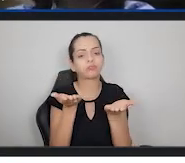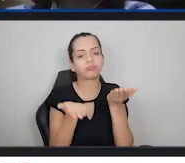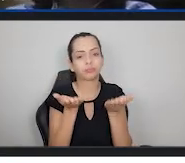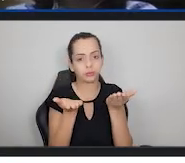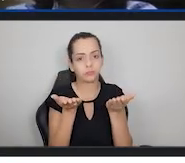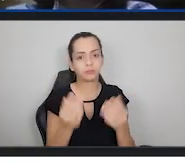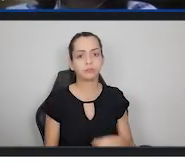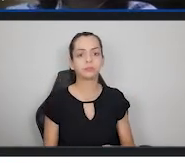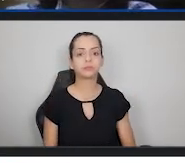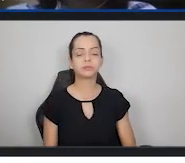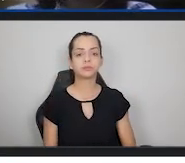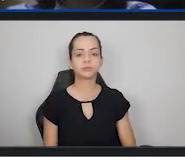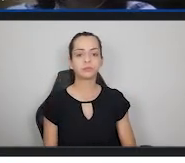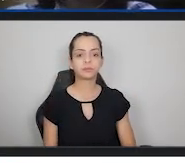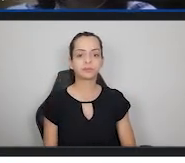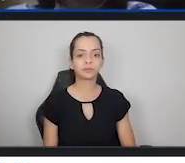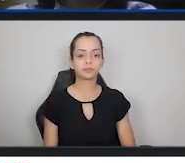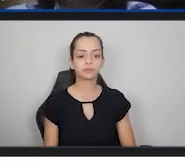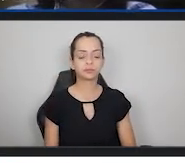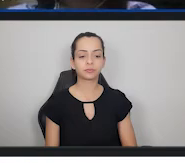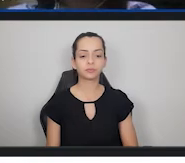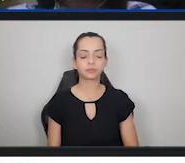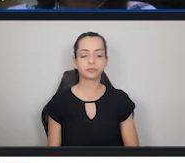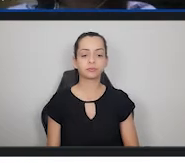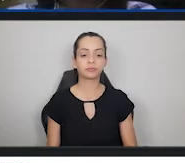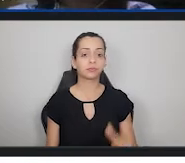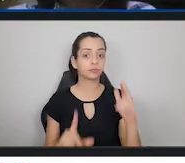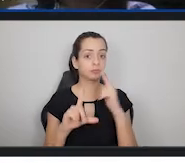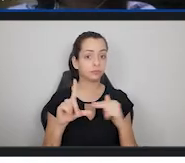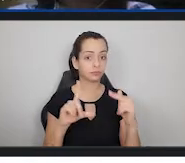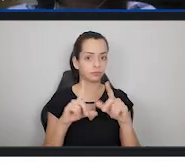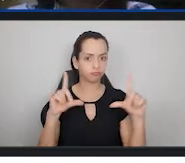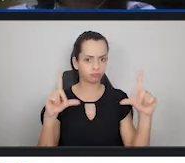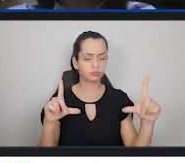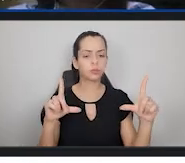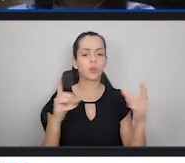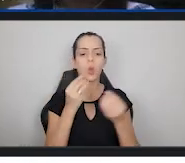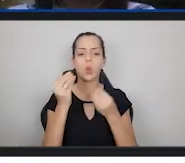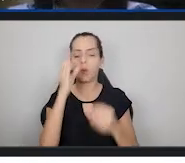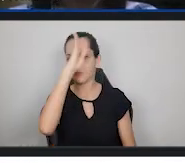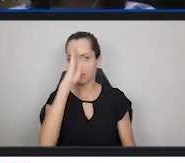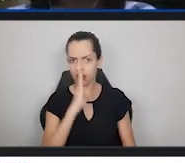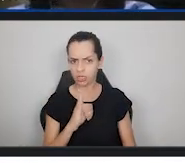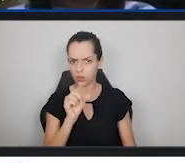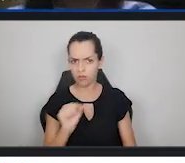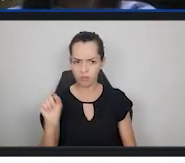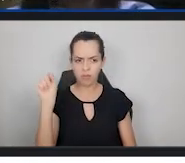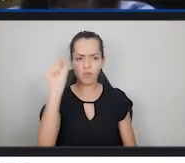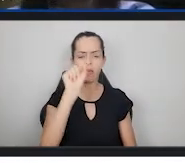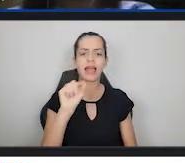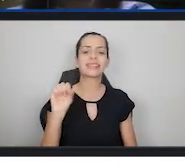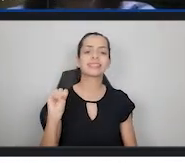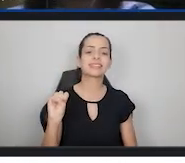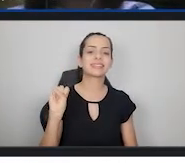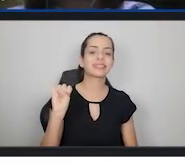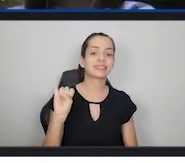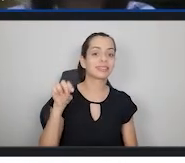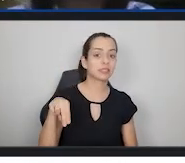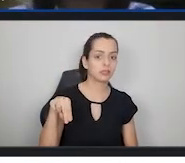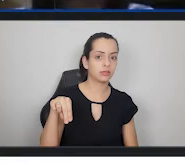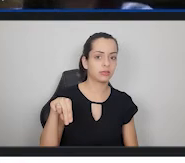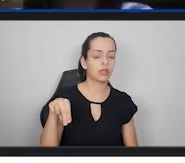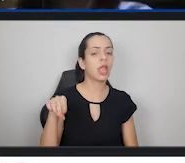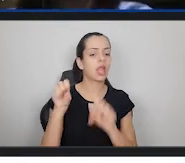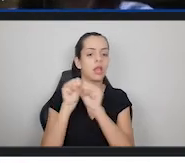para minimizar esse efeito e desbalanceamento do sistema. Tá? Podemos ter desequilíbrio de tensão em função disso em linha de